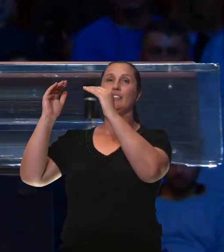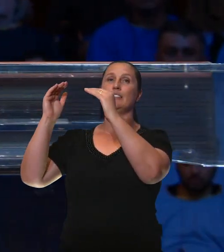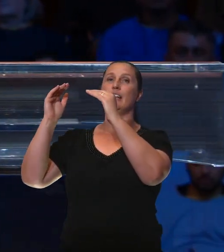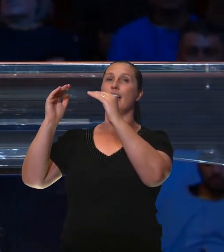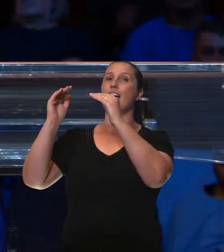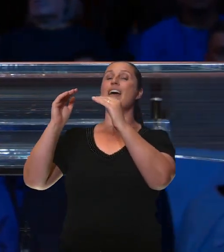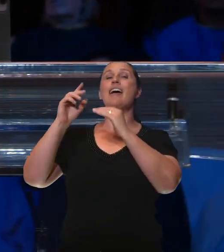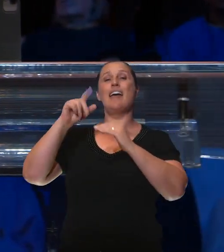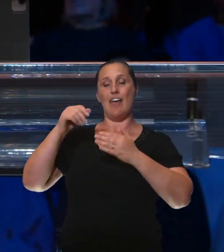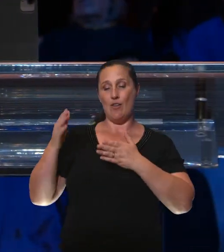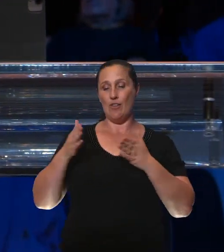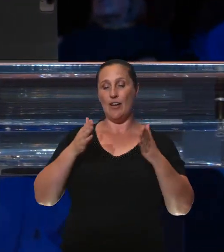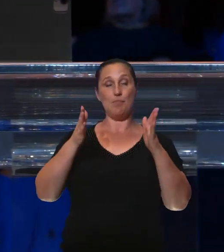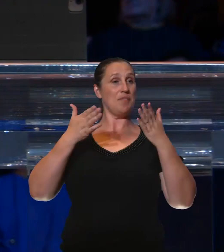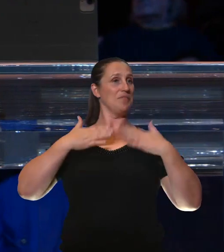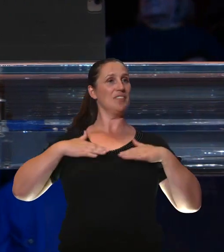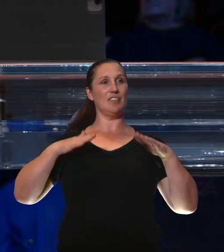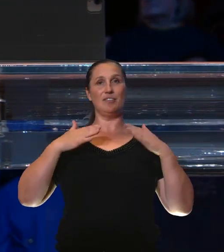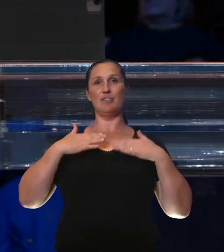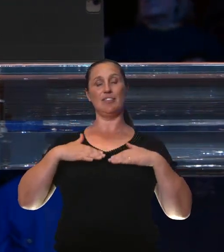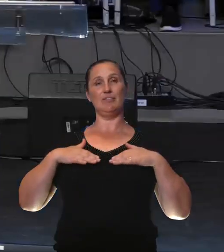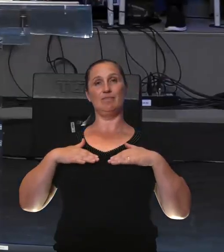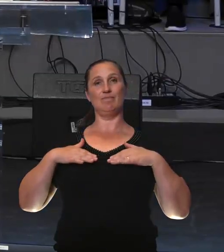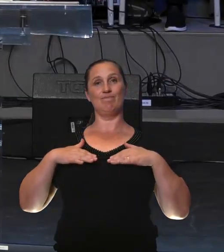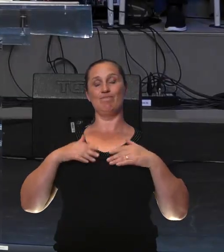é um caminho tranquilo.